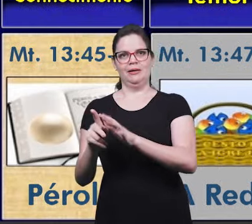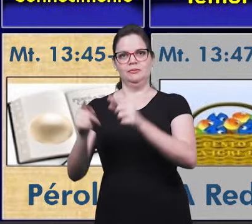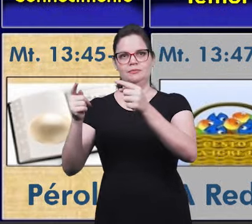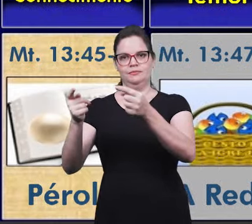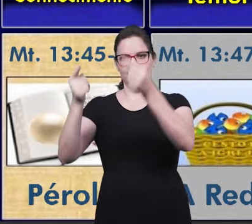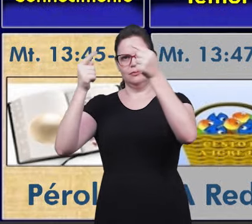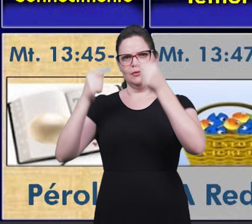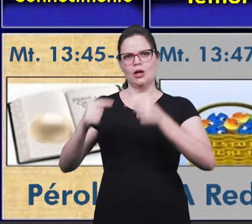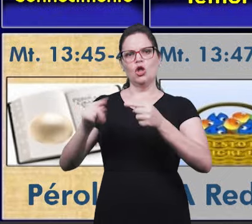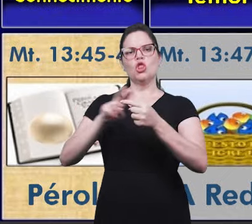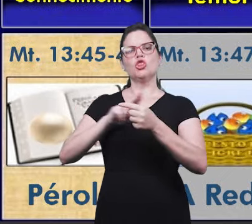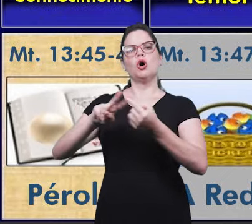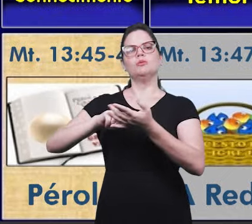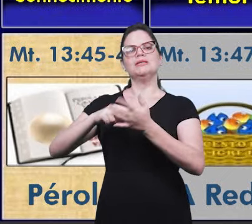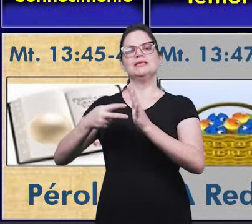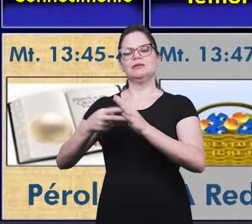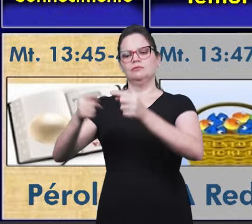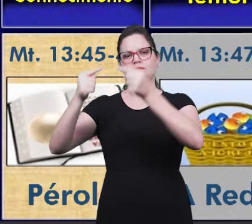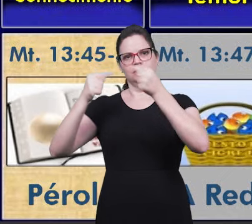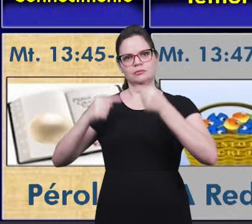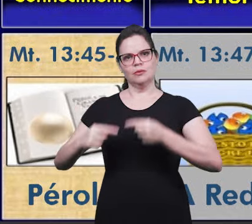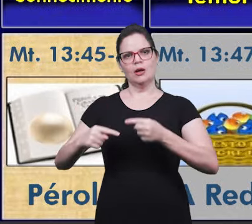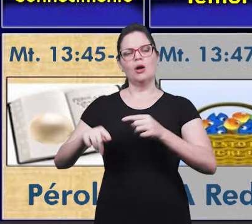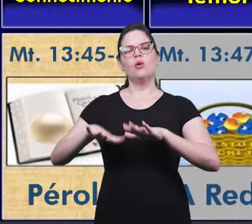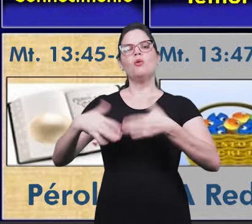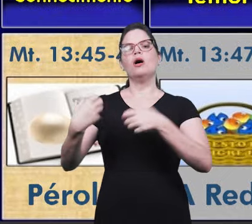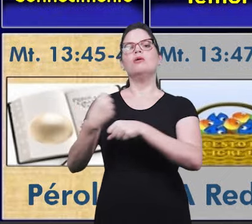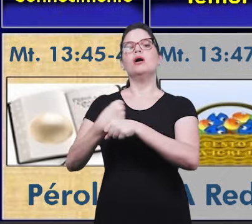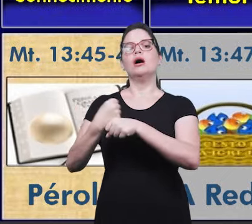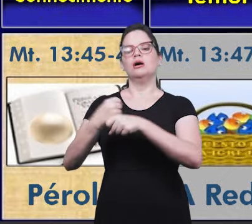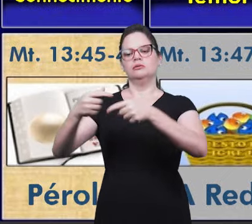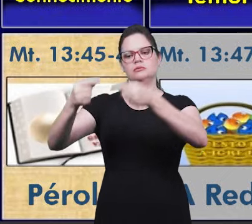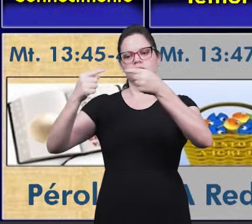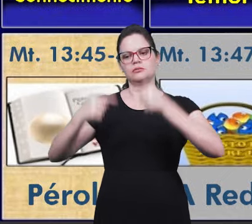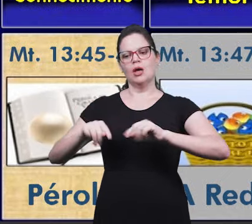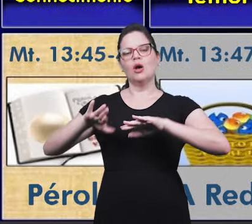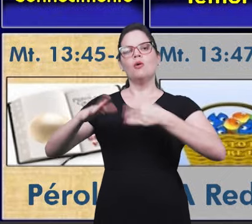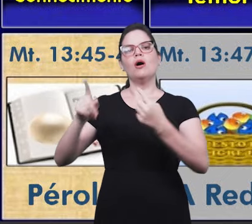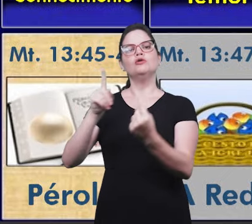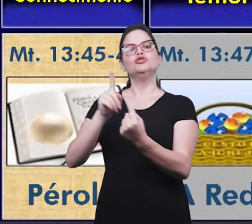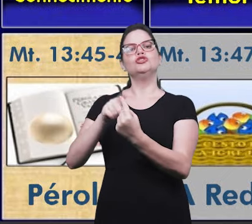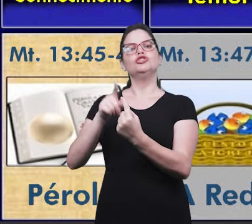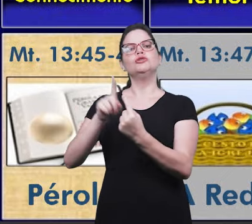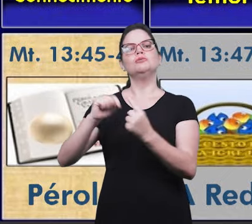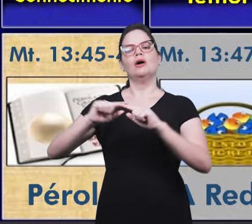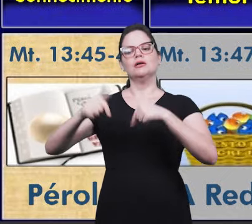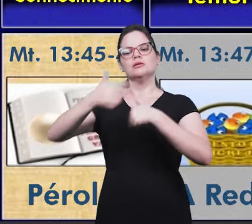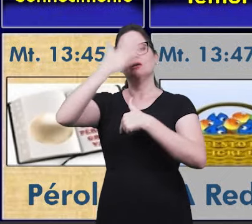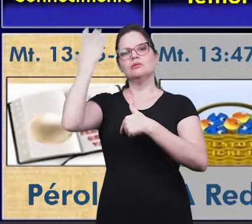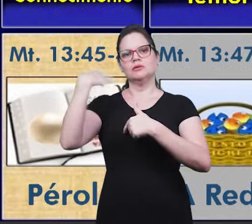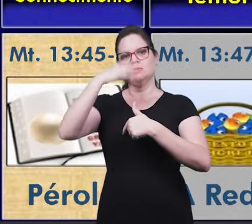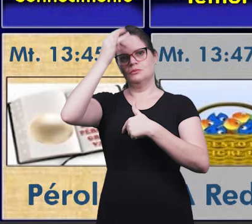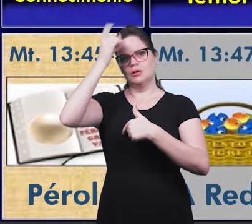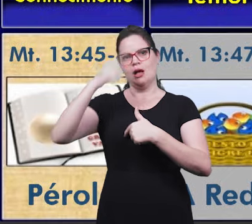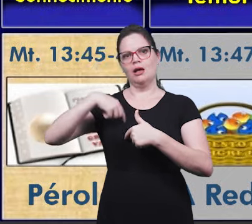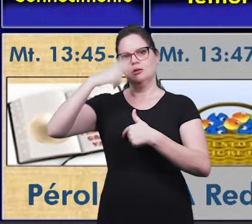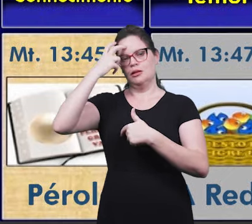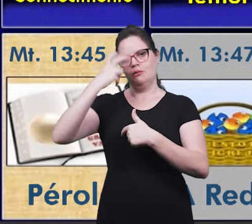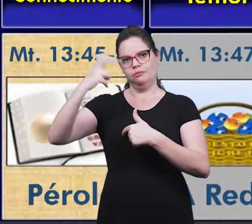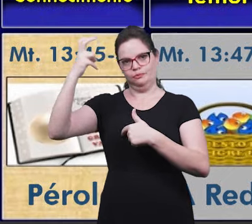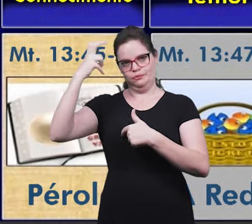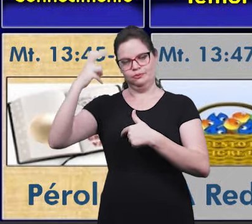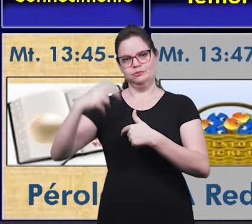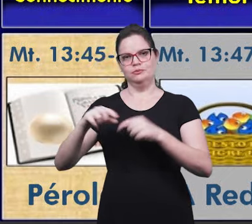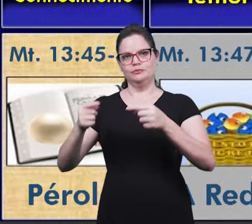pervertido. Embaixo, o tempo histórico dela. Embaixo, em azul, o espírito de inteligência. E logo agora, na